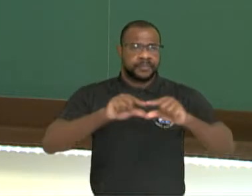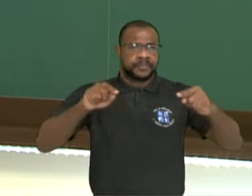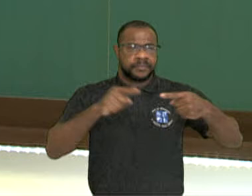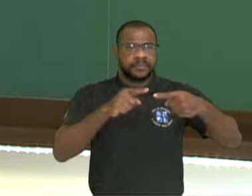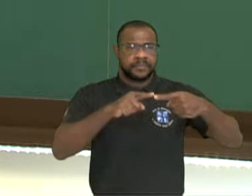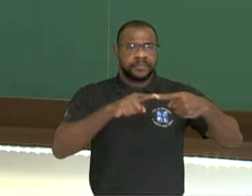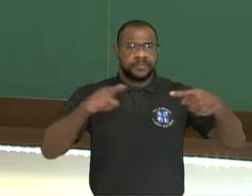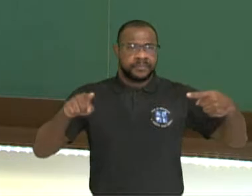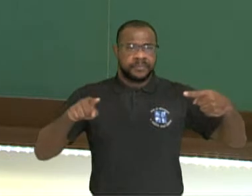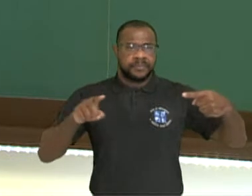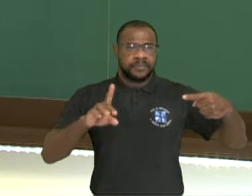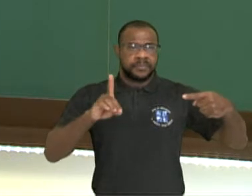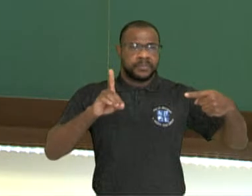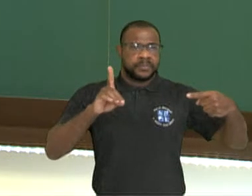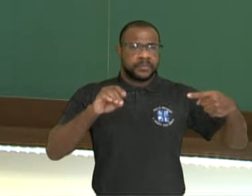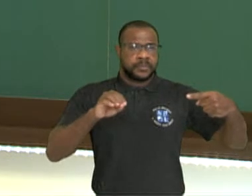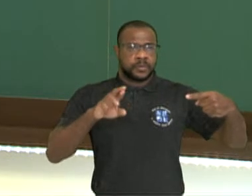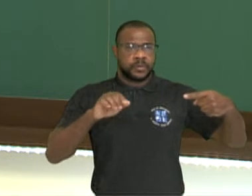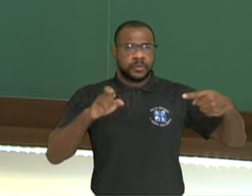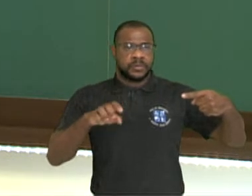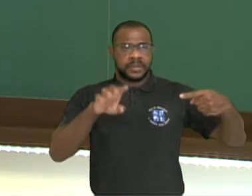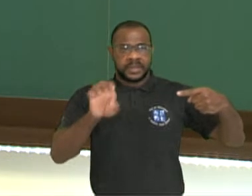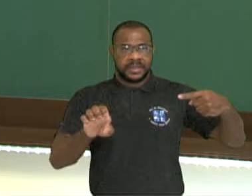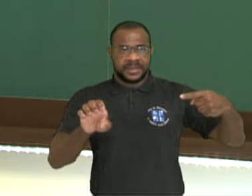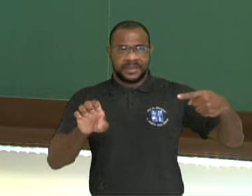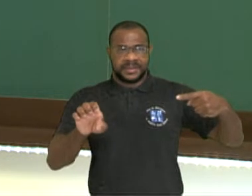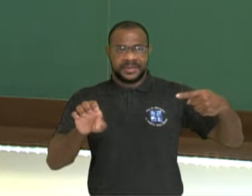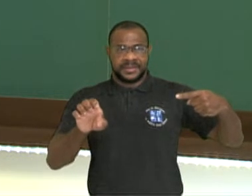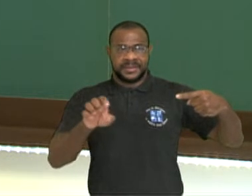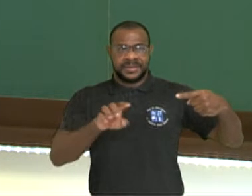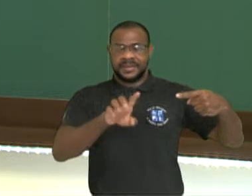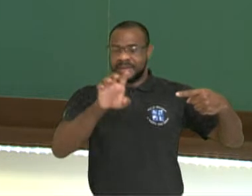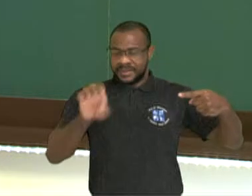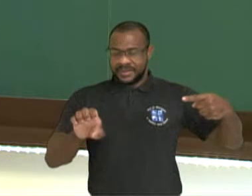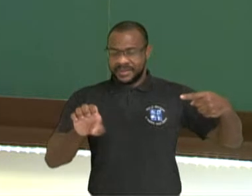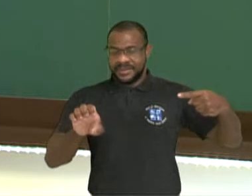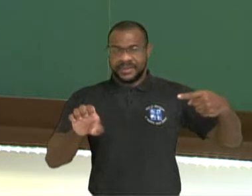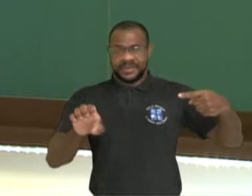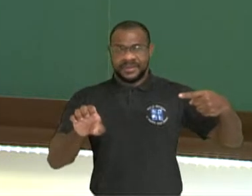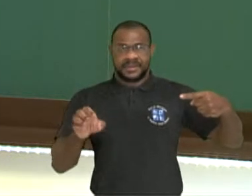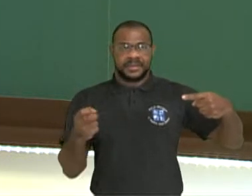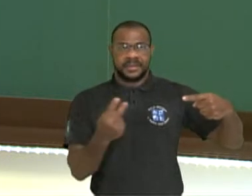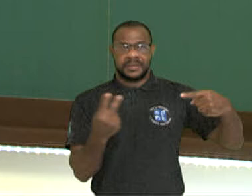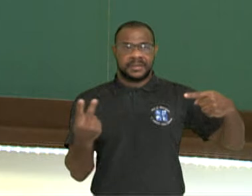Isabel, estão vendo? E Isabel, a gente sabe que nessa situação